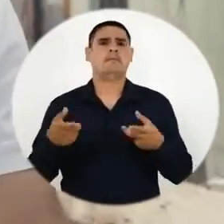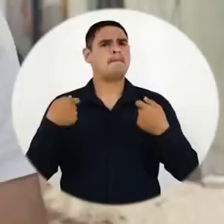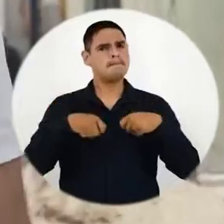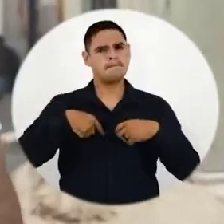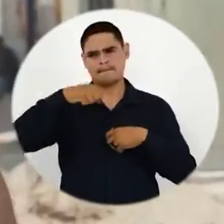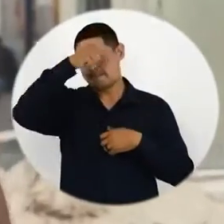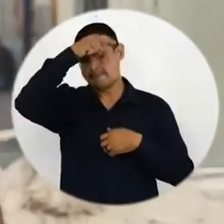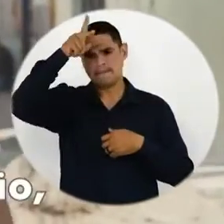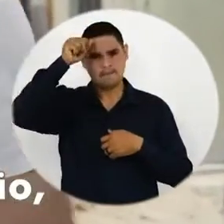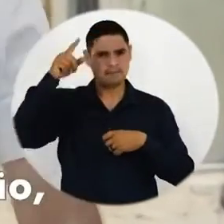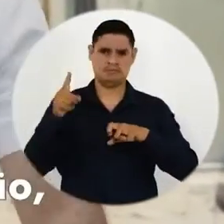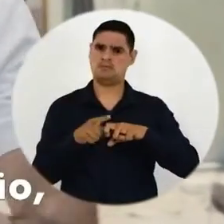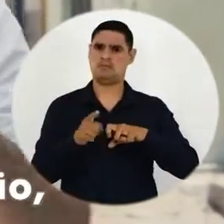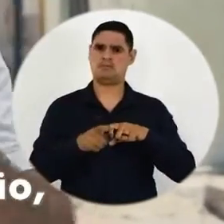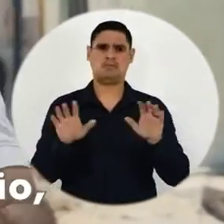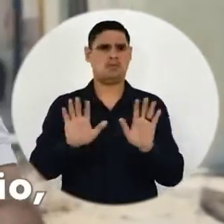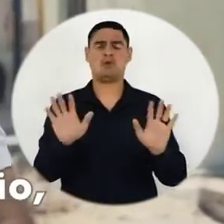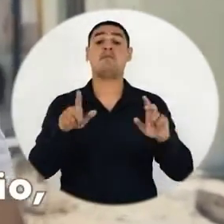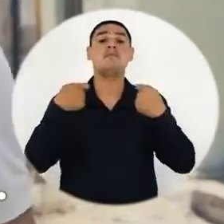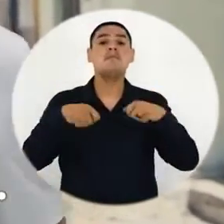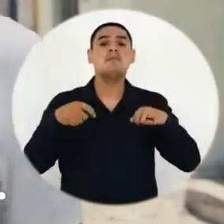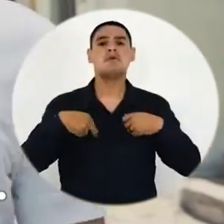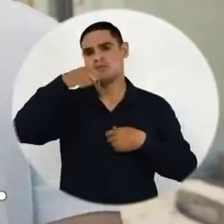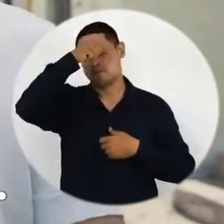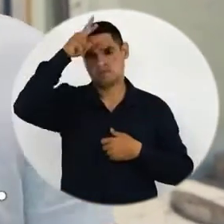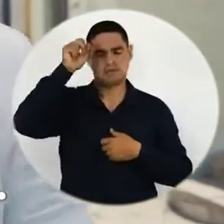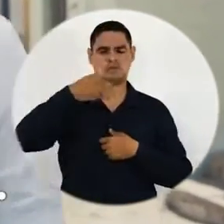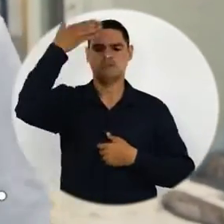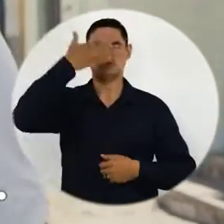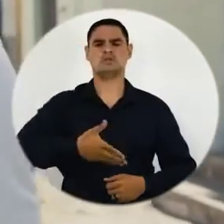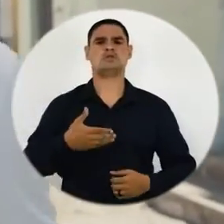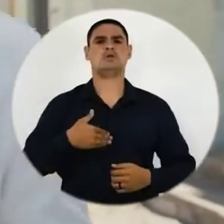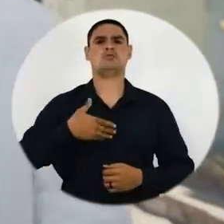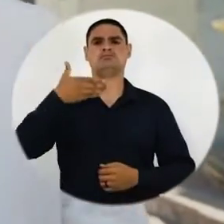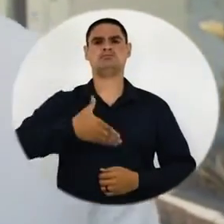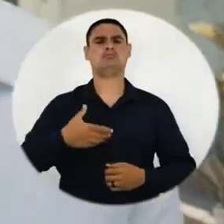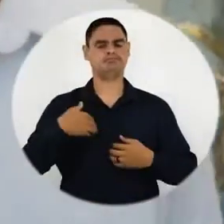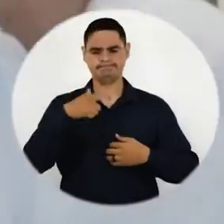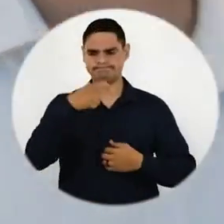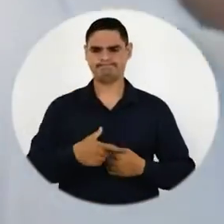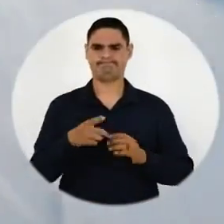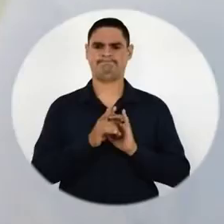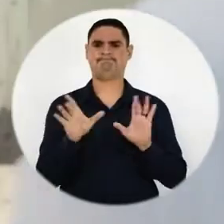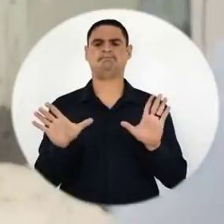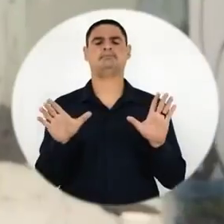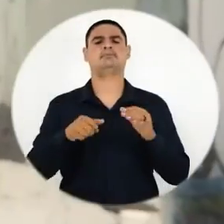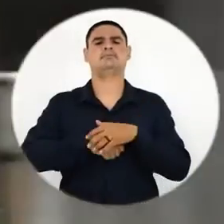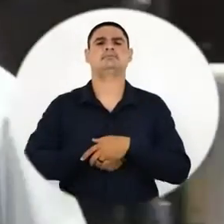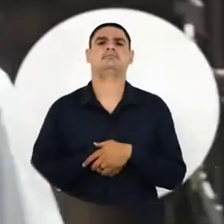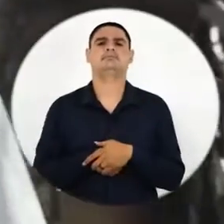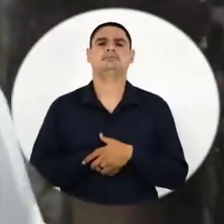de um prefeito médico. Precisa de um prefeito sério, honesto e independente. Isso sim.